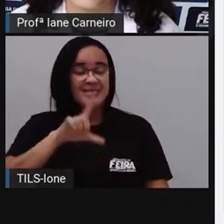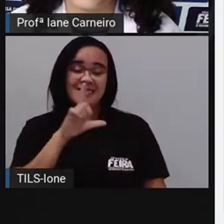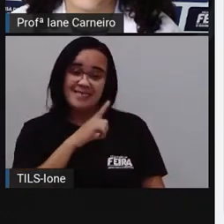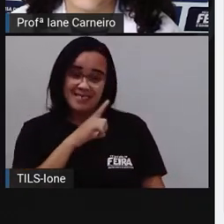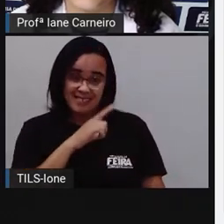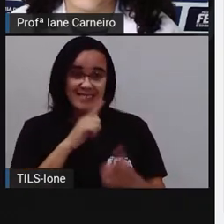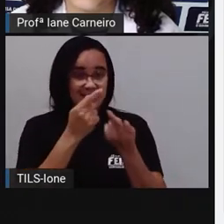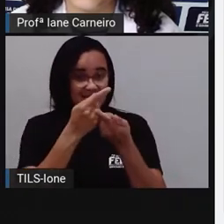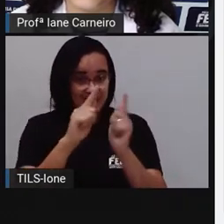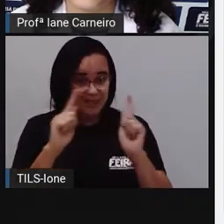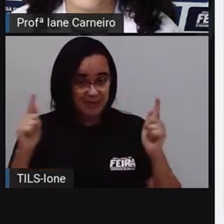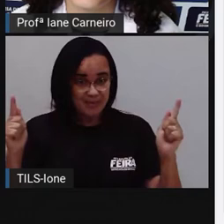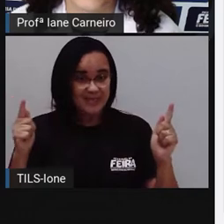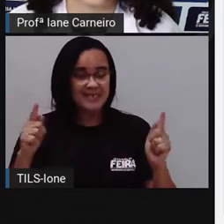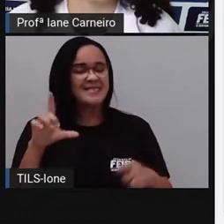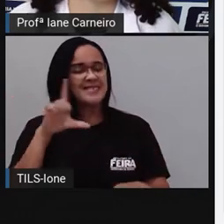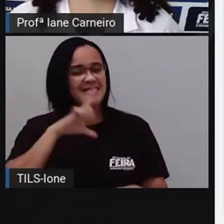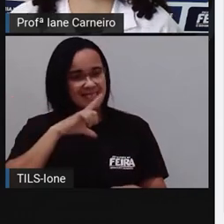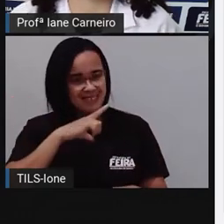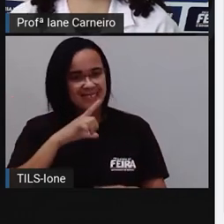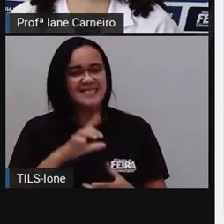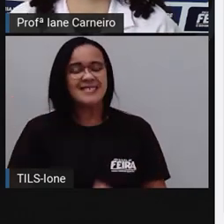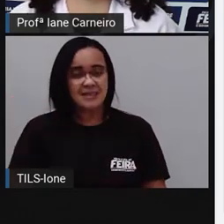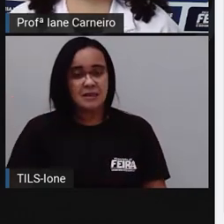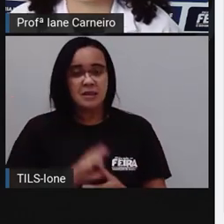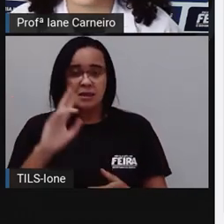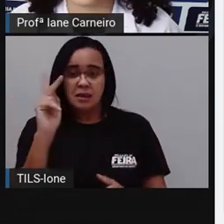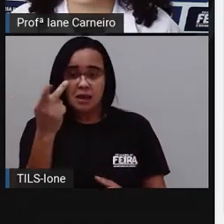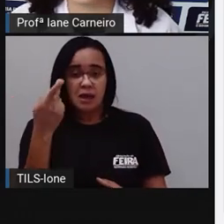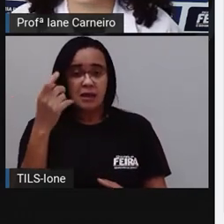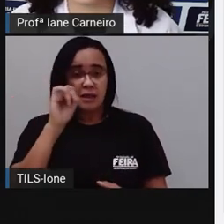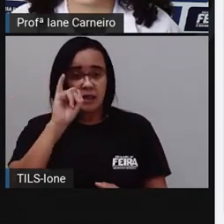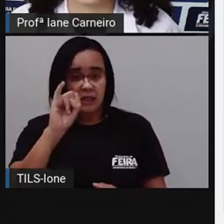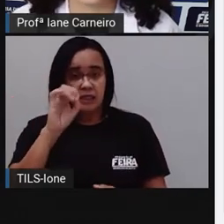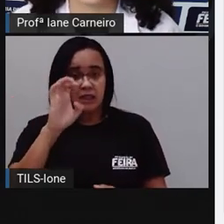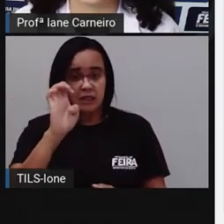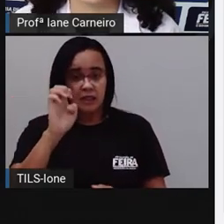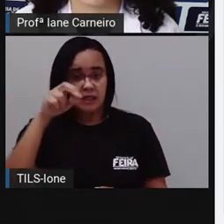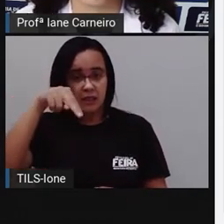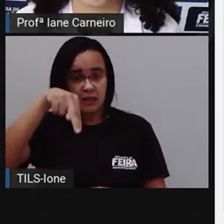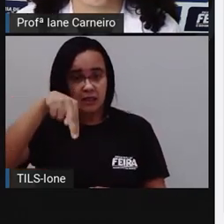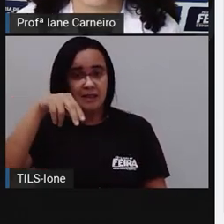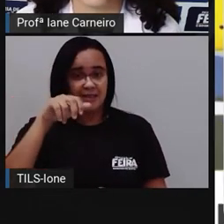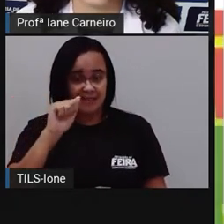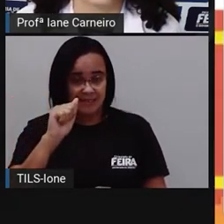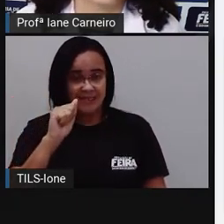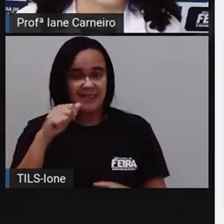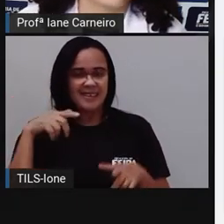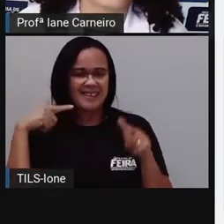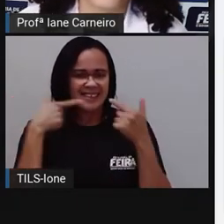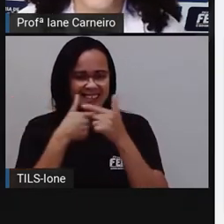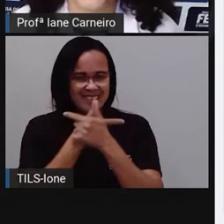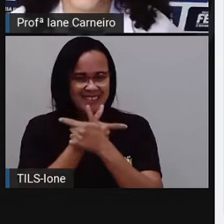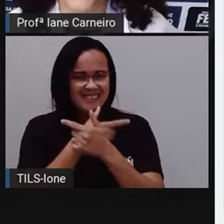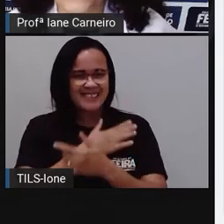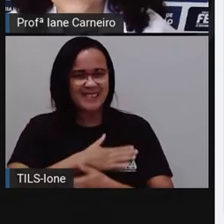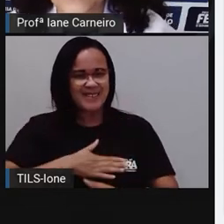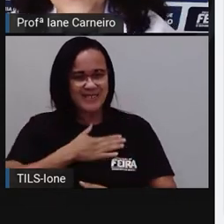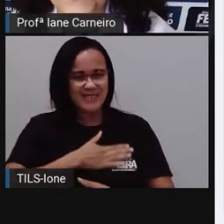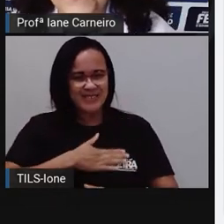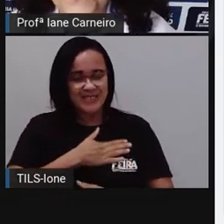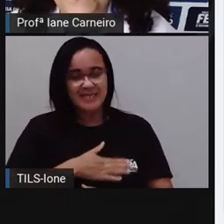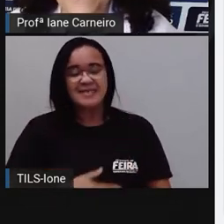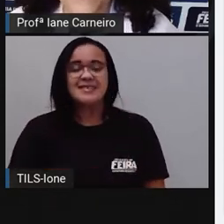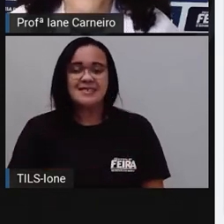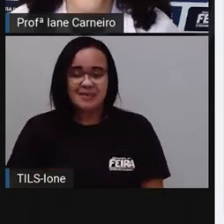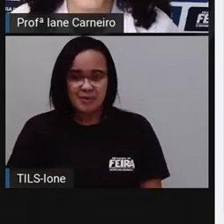I, E, na, tá certo? Que é esse bichinho aqui risonho. Vamos para o